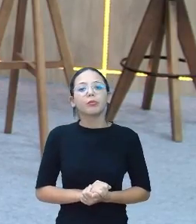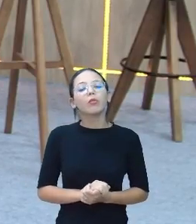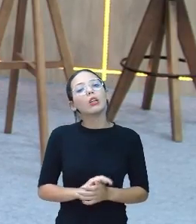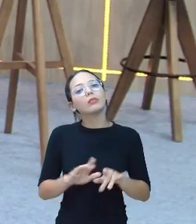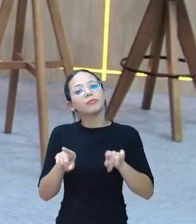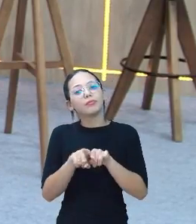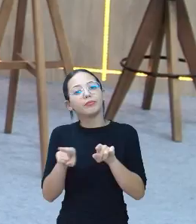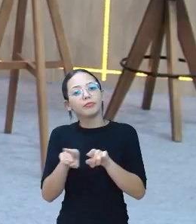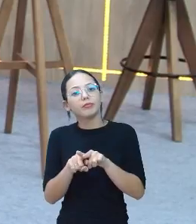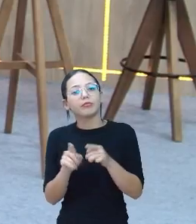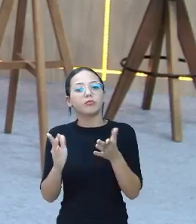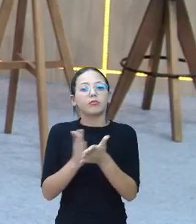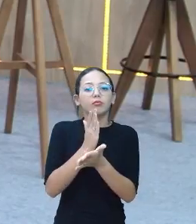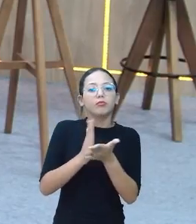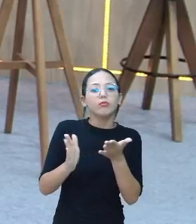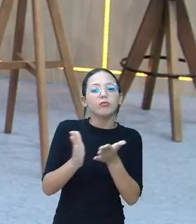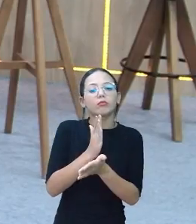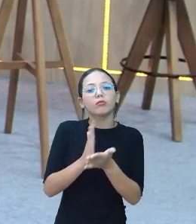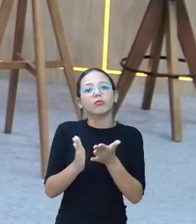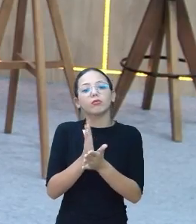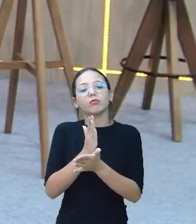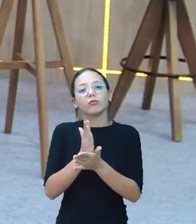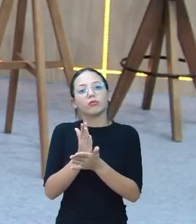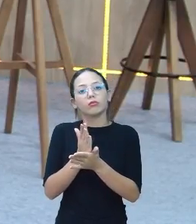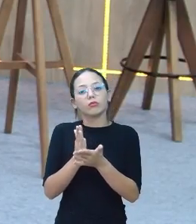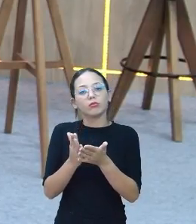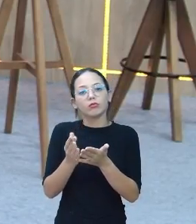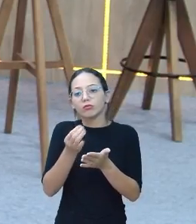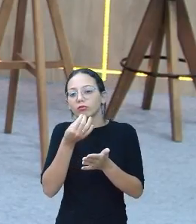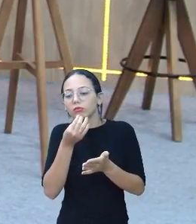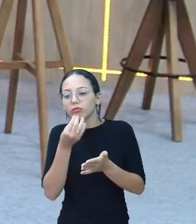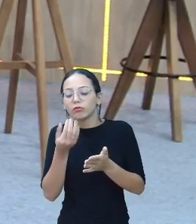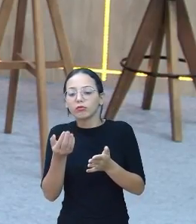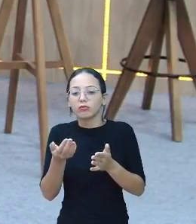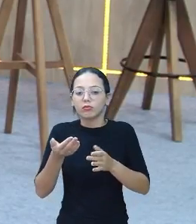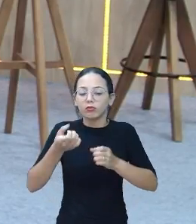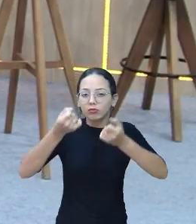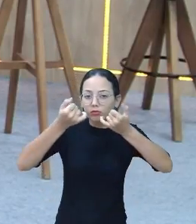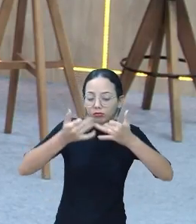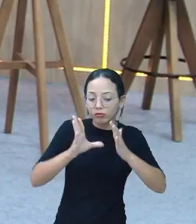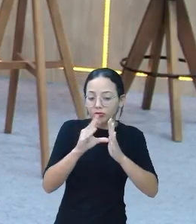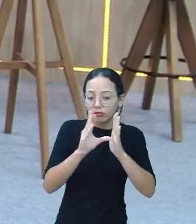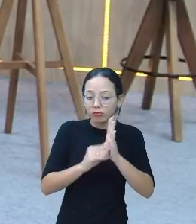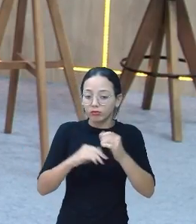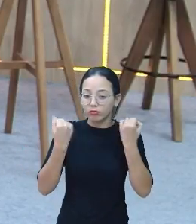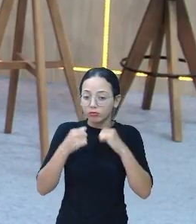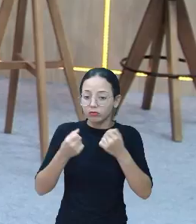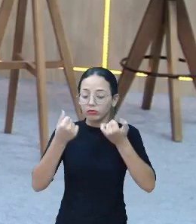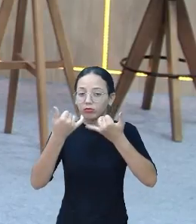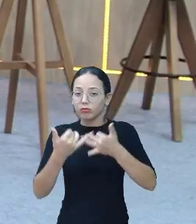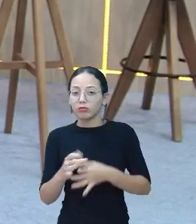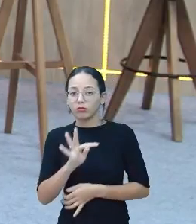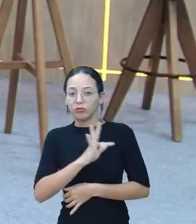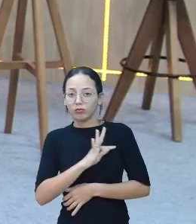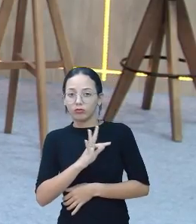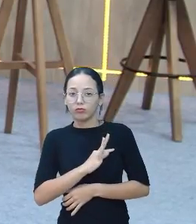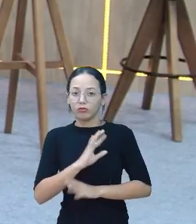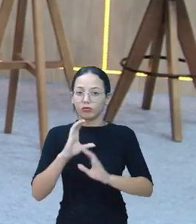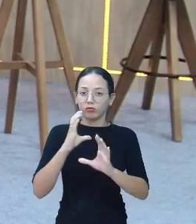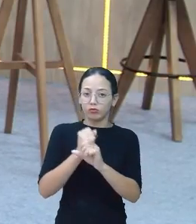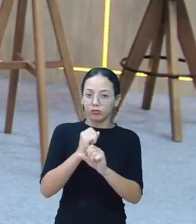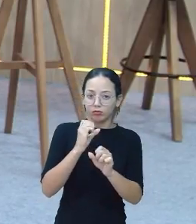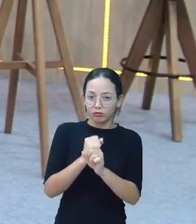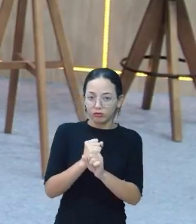Mesmo assim, em algumas passagens que precise de algum cálculo, de alguma explicação, de alguma técnica, quando tiver